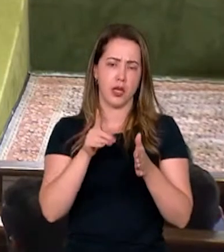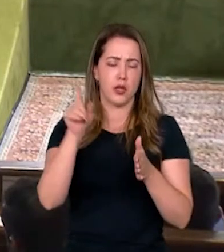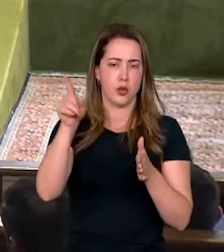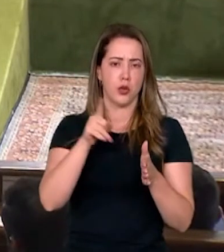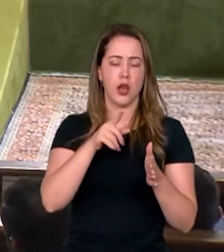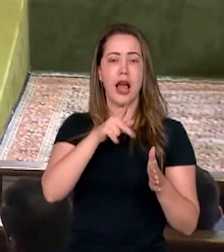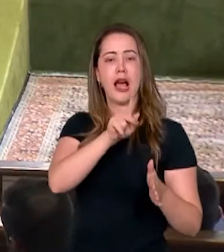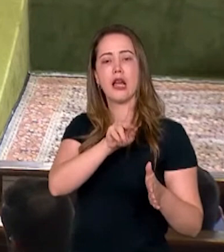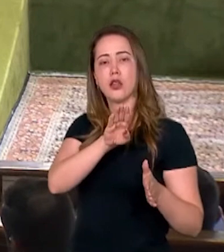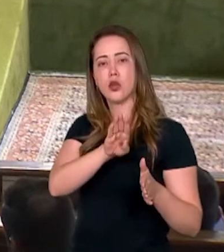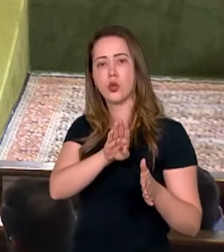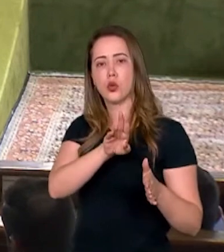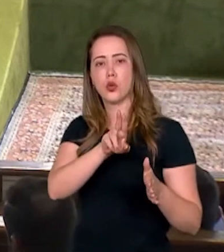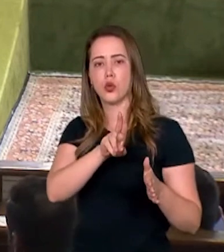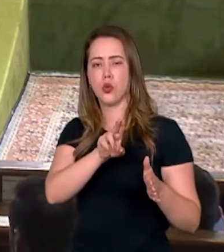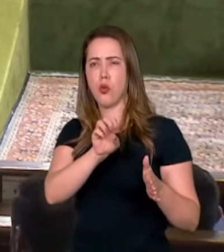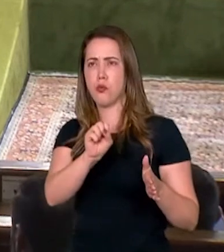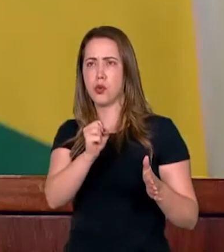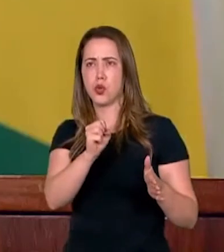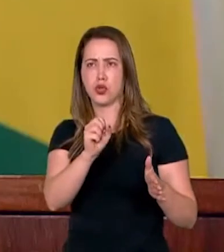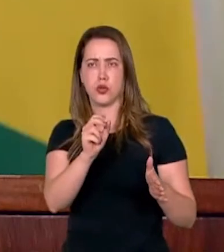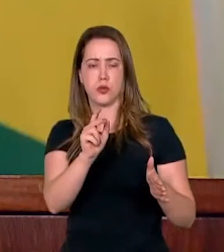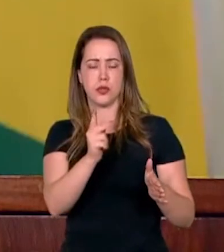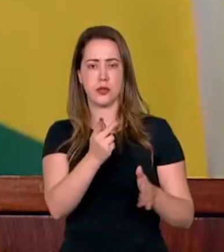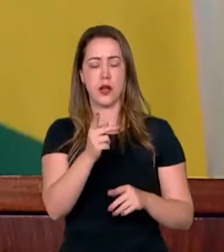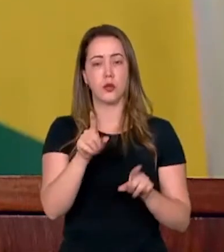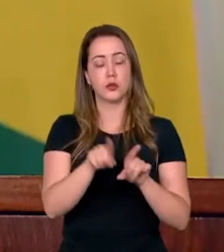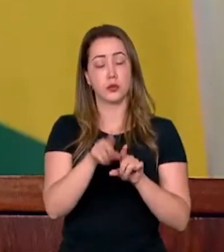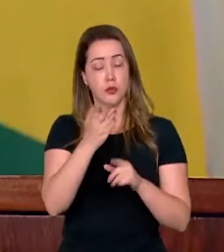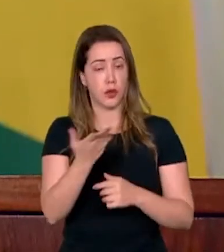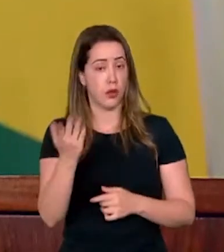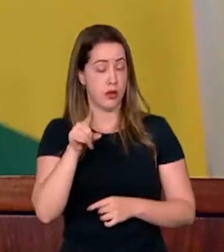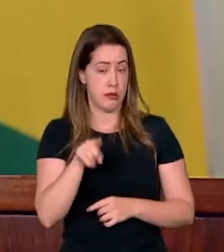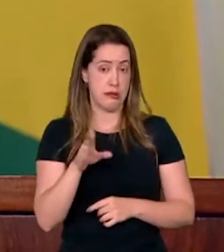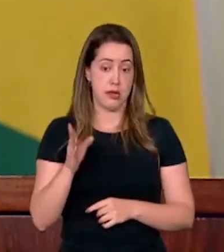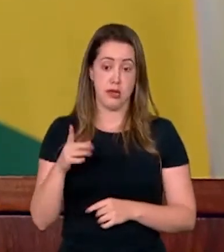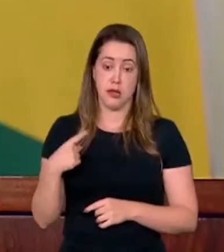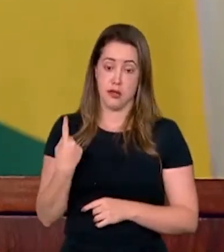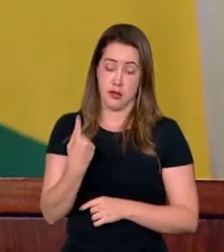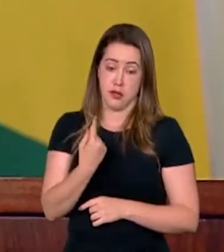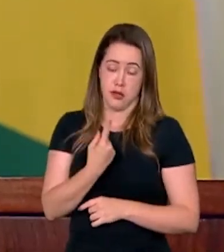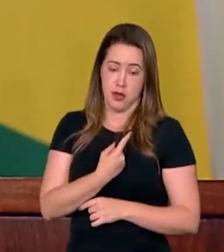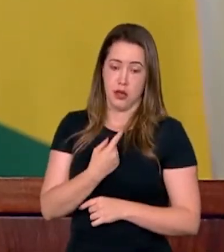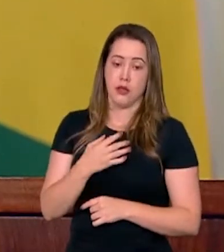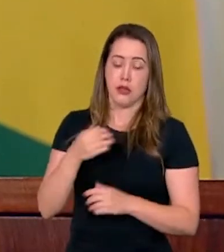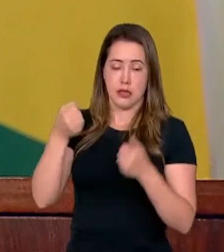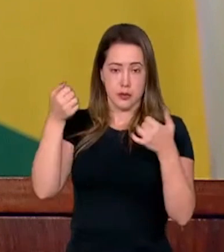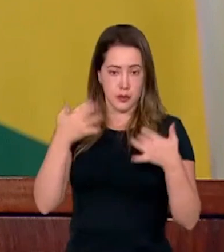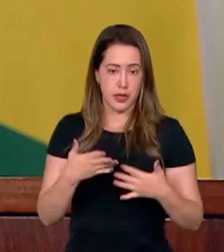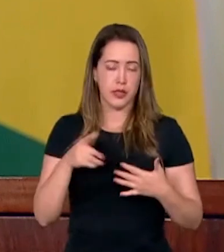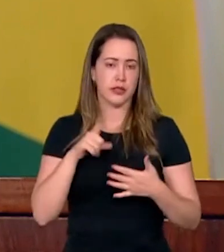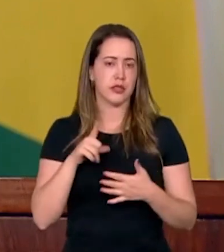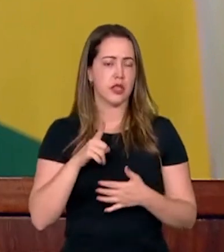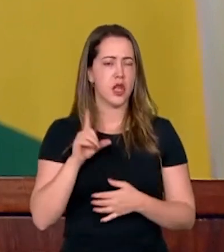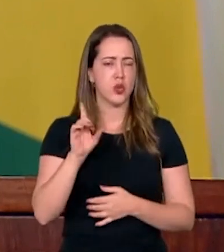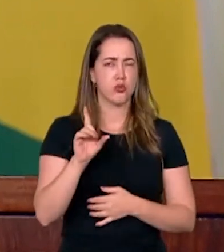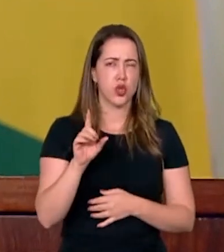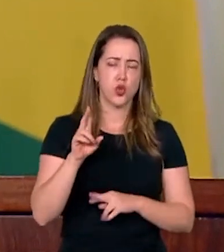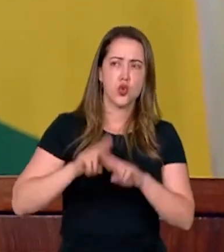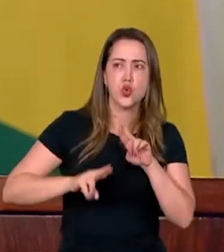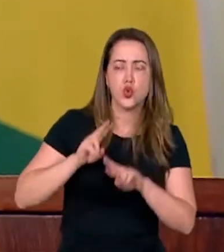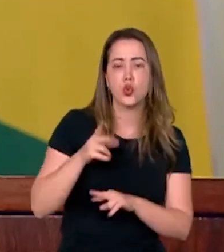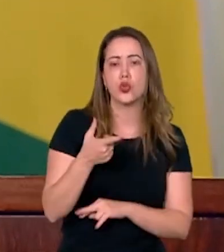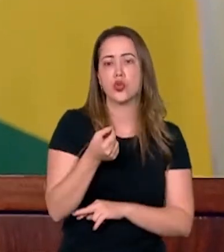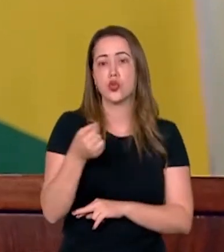aí tem coisas interessantes para contar. A primeira vez que eu participei, em junho de 2003, eu tinha apenas 6 meses de